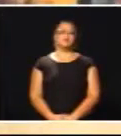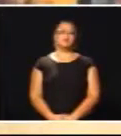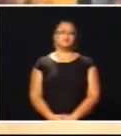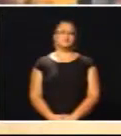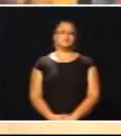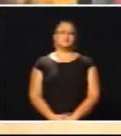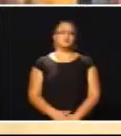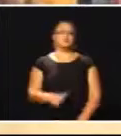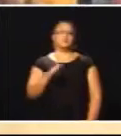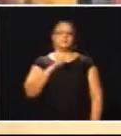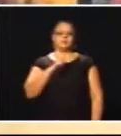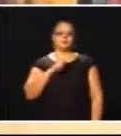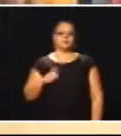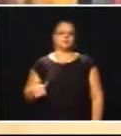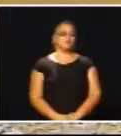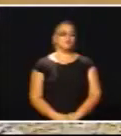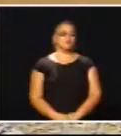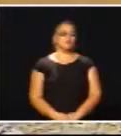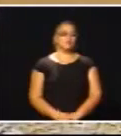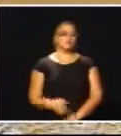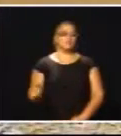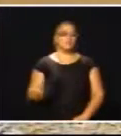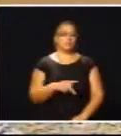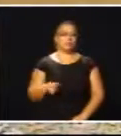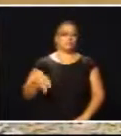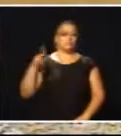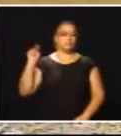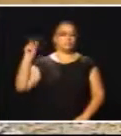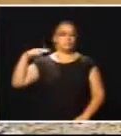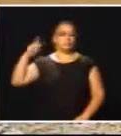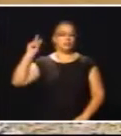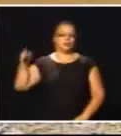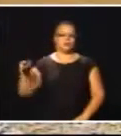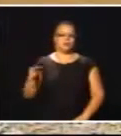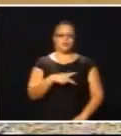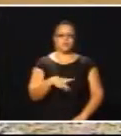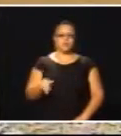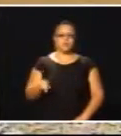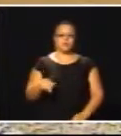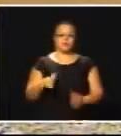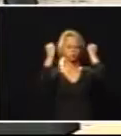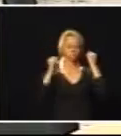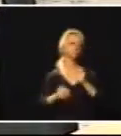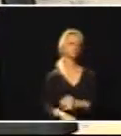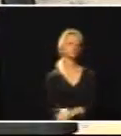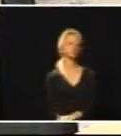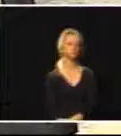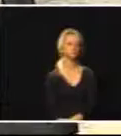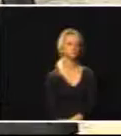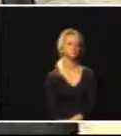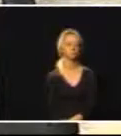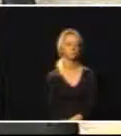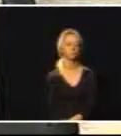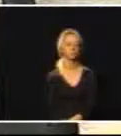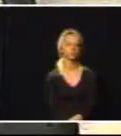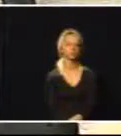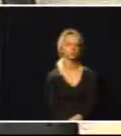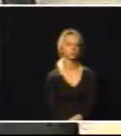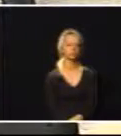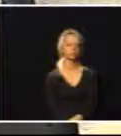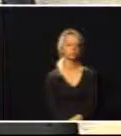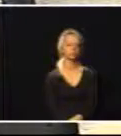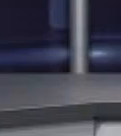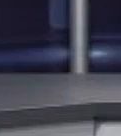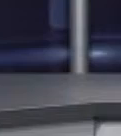aprovou a criação do dia do demoi uma ordem mantida pela maçonaria para jovens entre 12 e 21